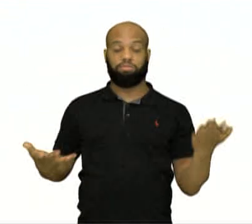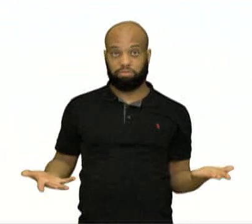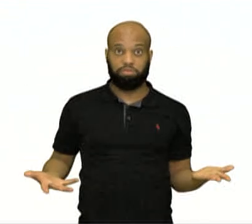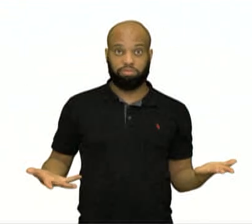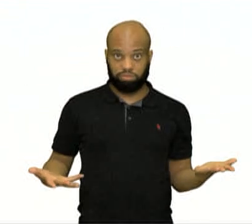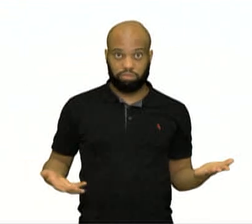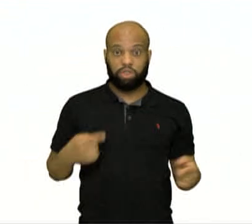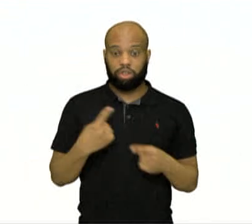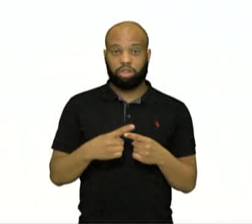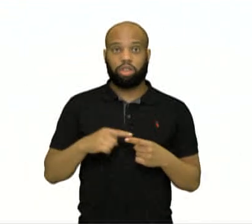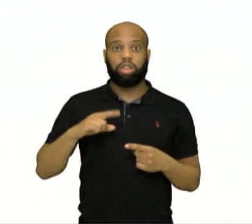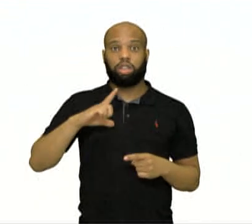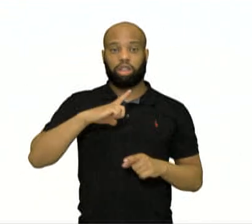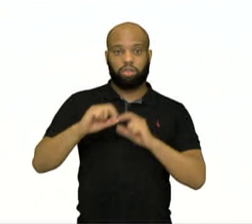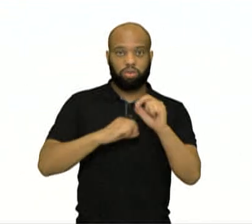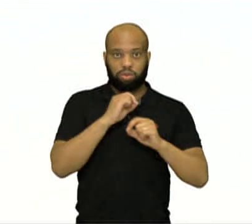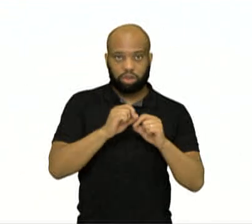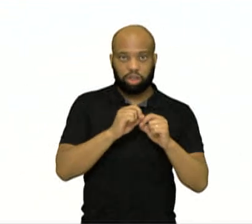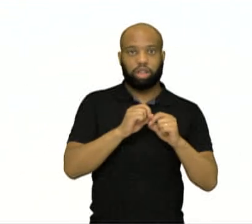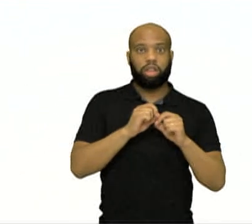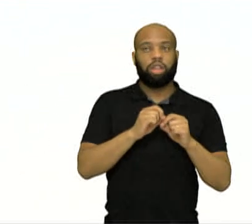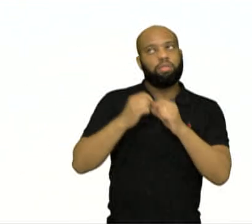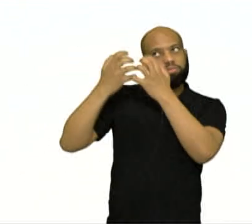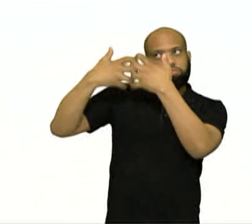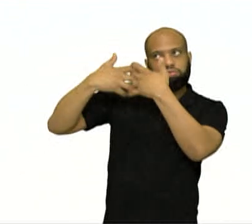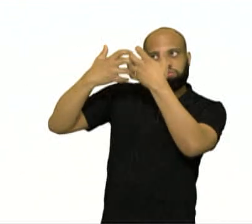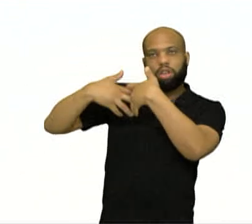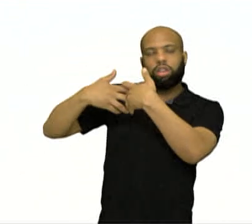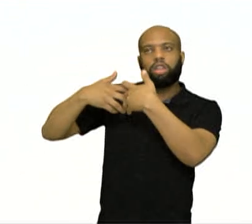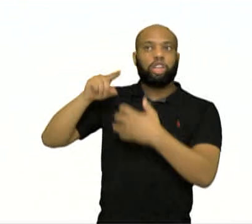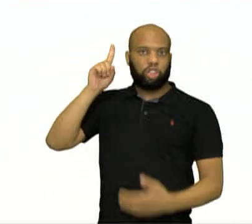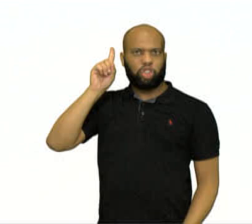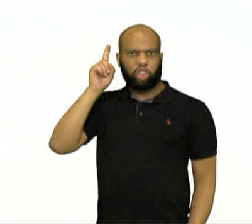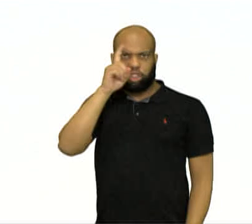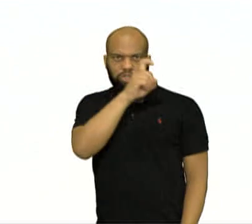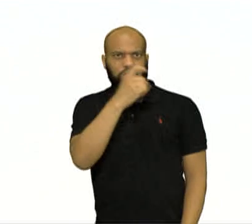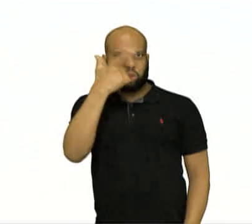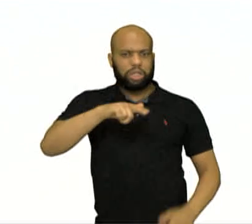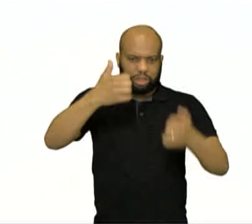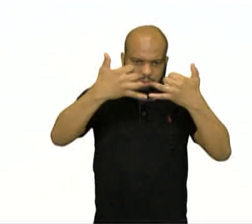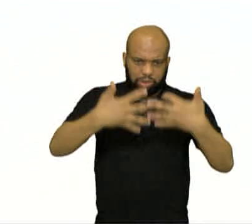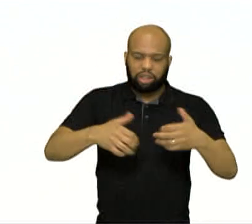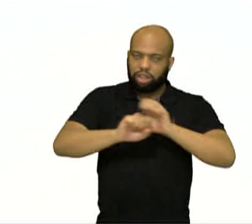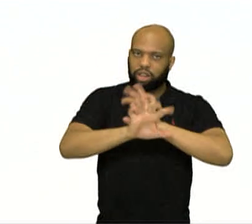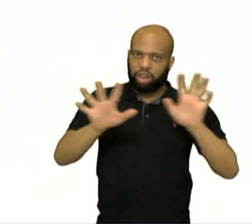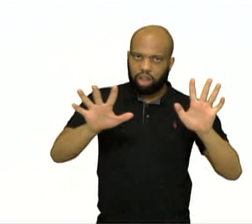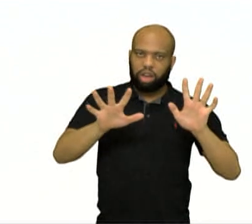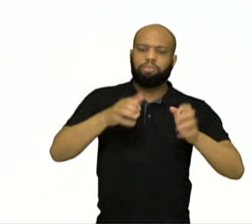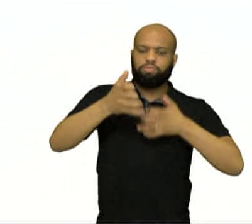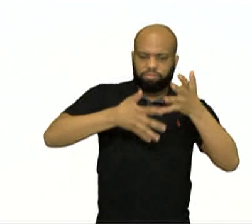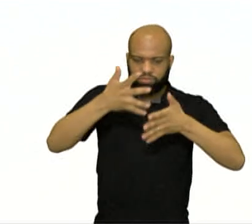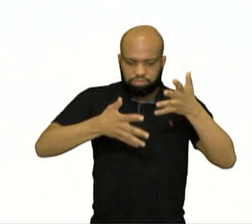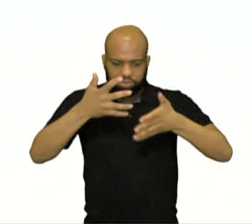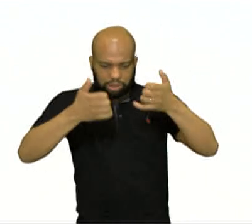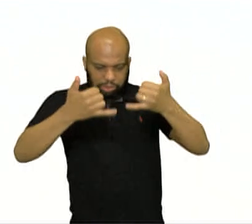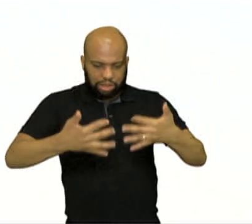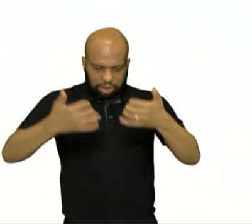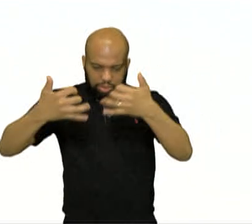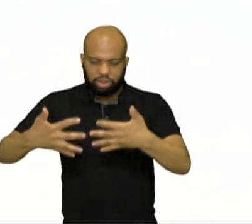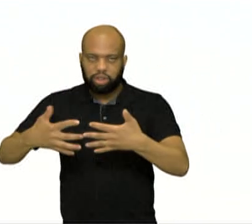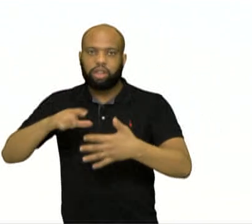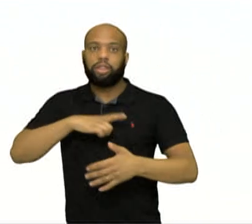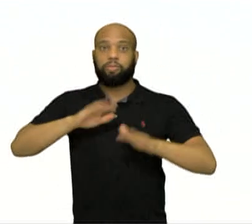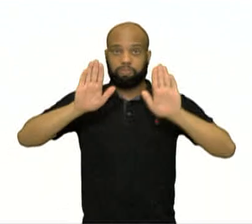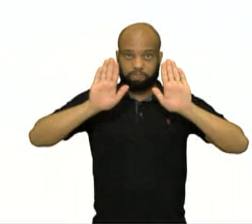vezes nós temos um raciocínio que é mais complicado de explanar de uma vez só. Mas vamos respeitar,